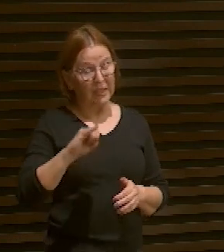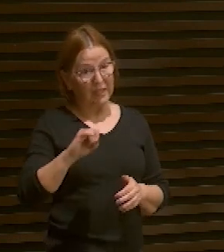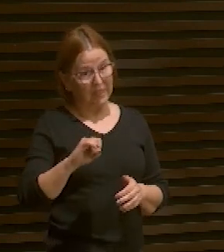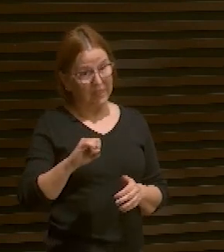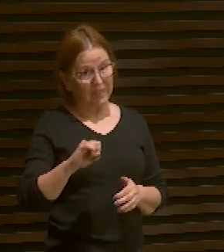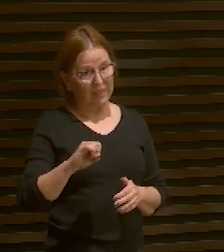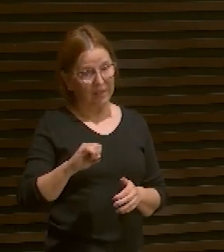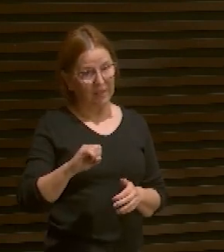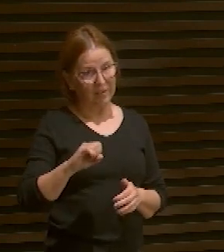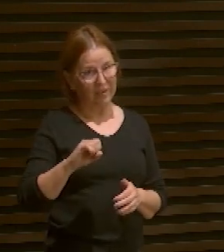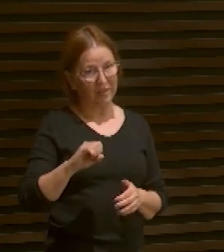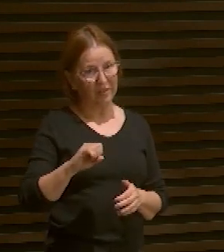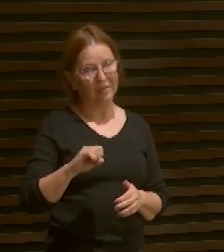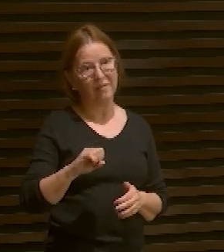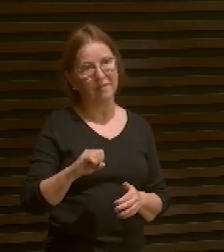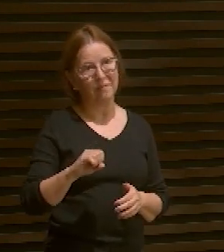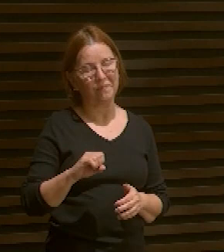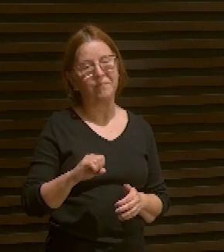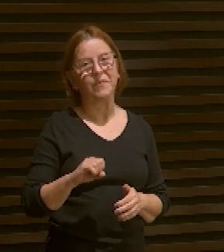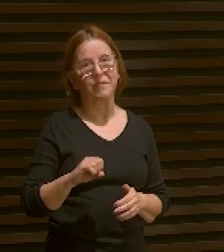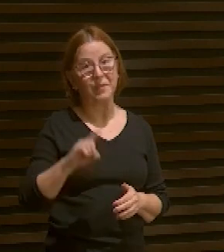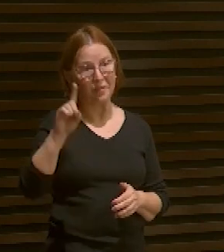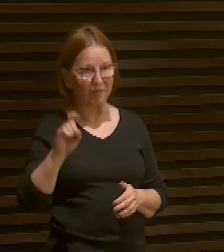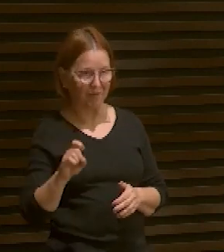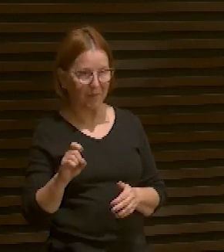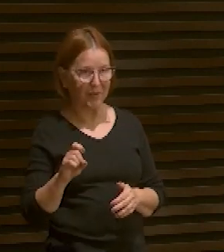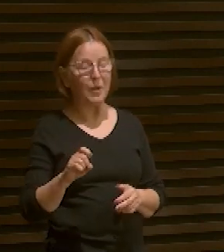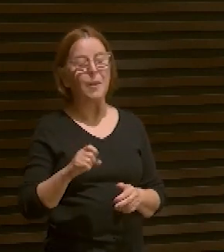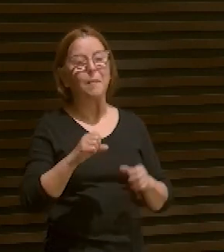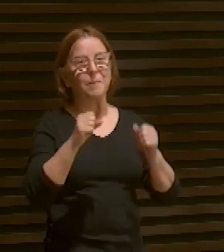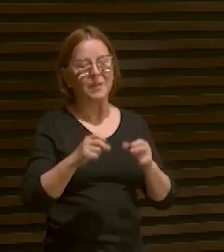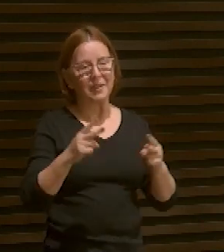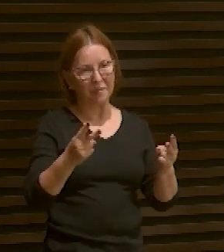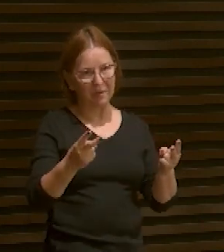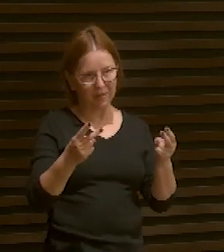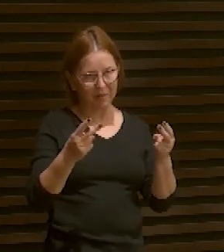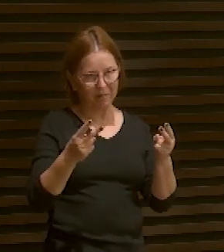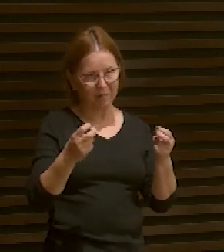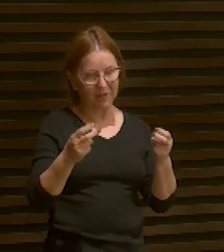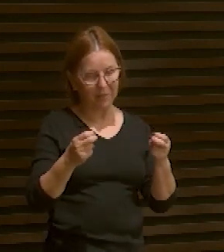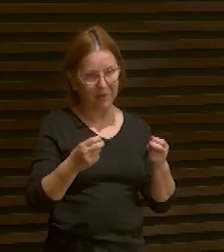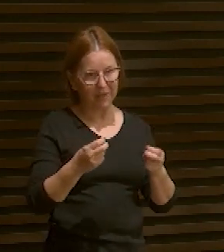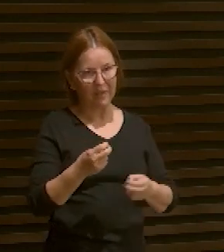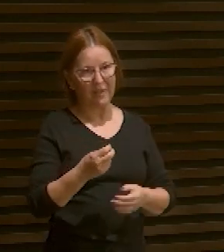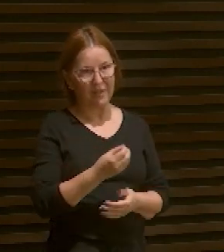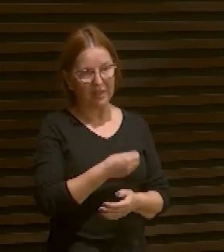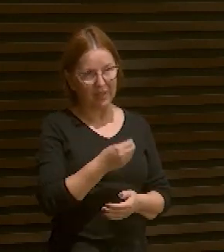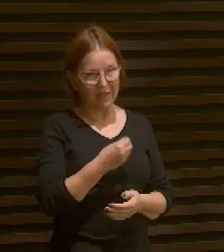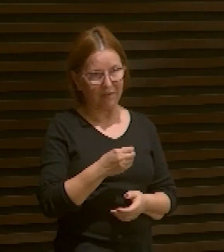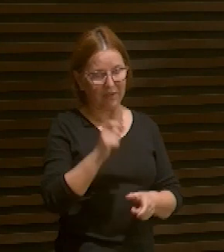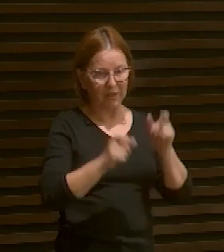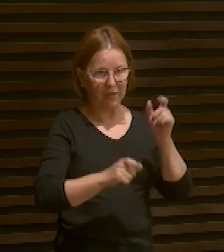vida dos outros o seu nível de intimidade com Deus através do seu